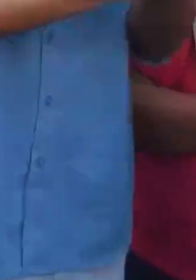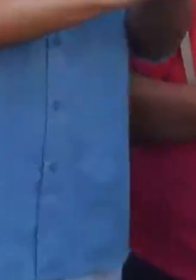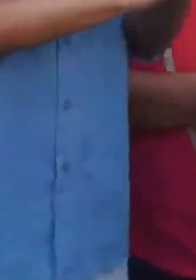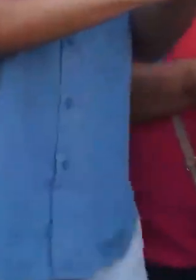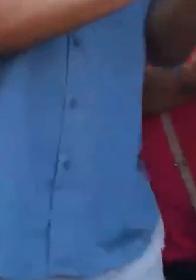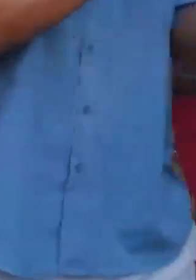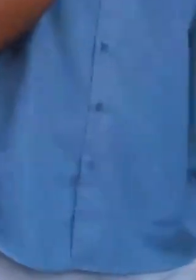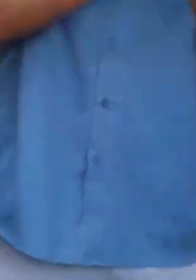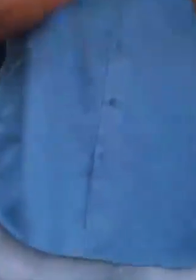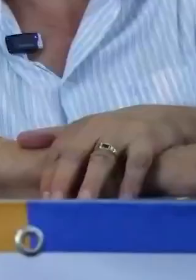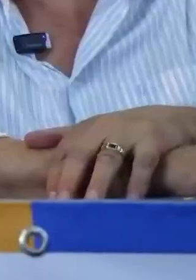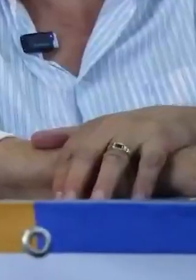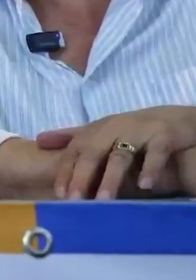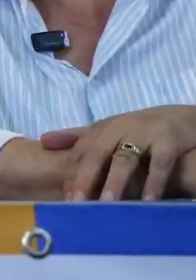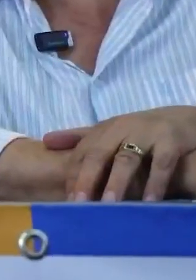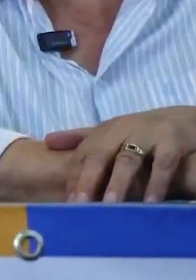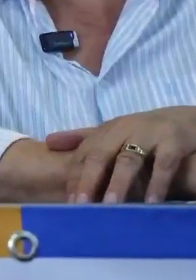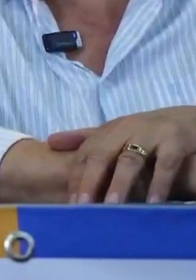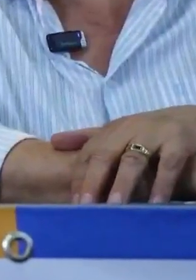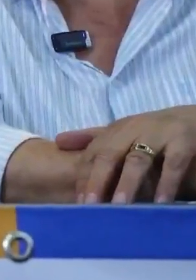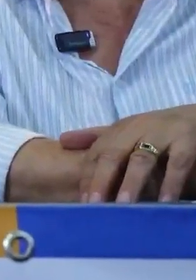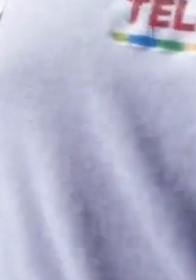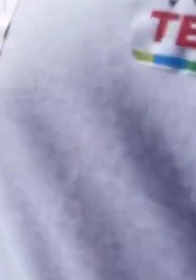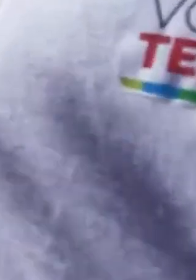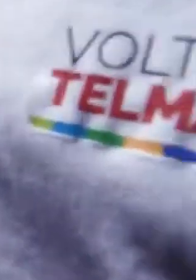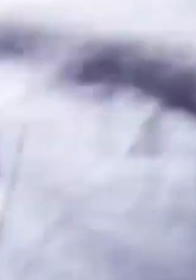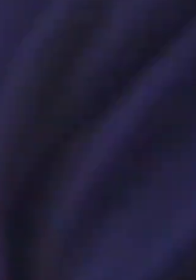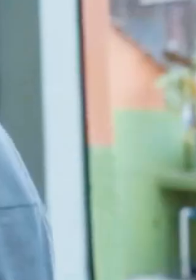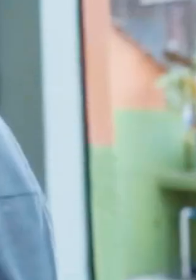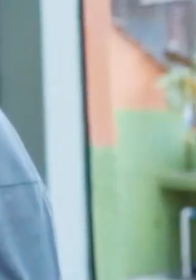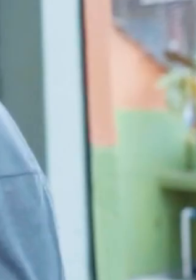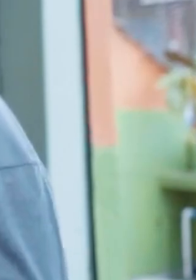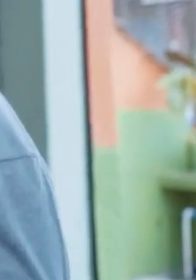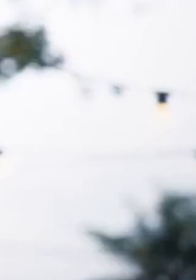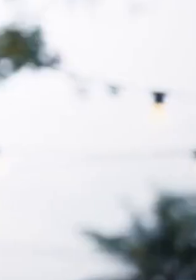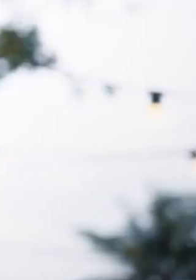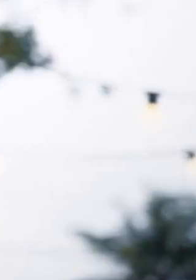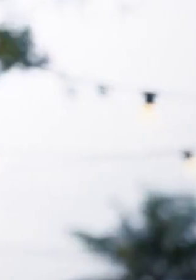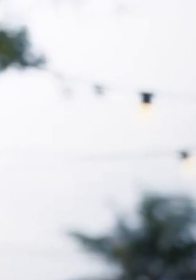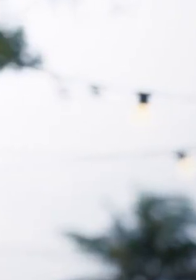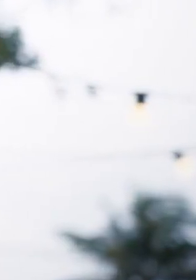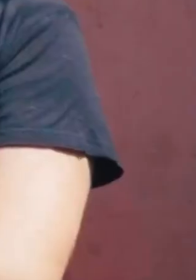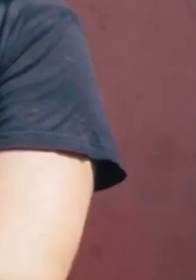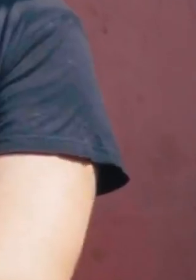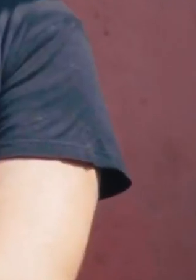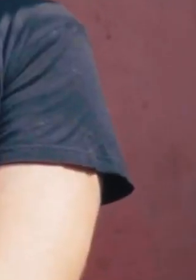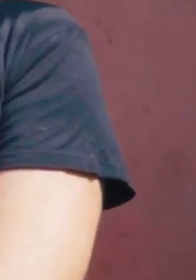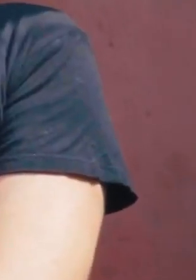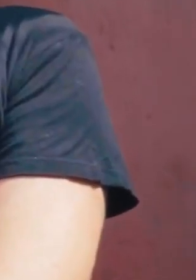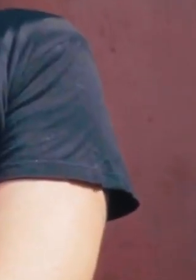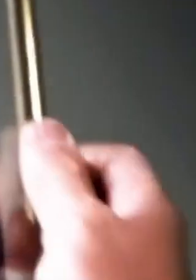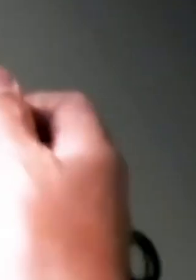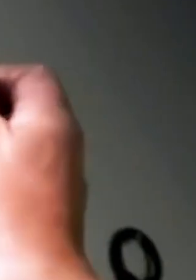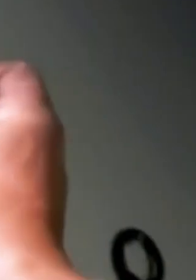Mais preparada, mais experiente, é Thelma cuidando da gente. Thelma!